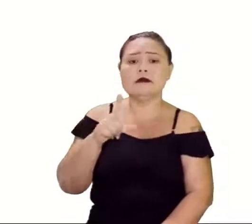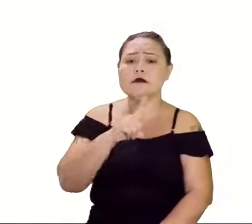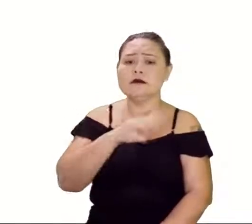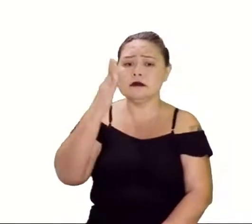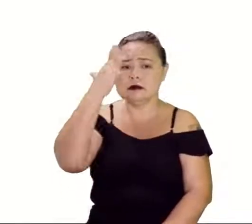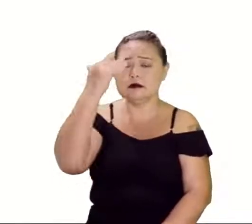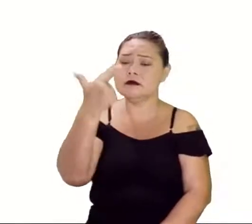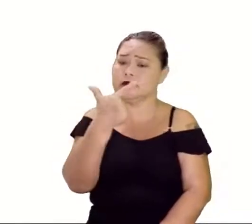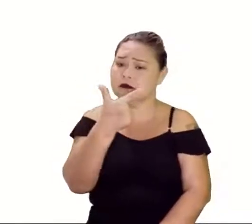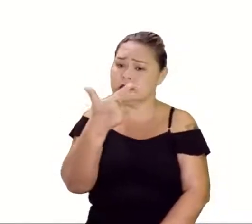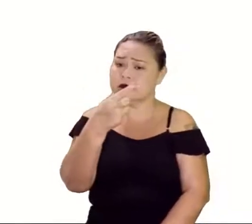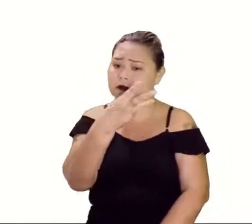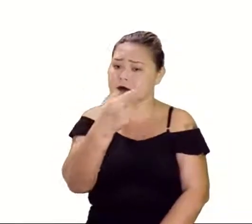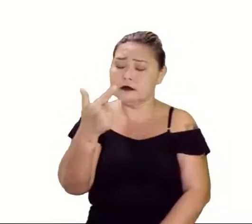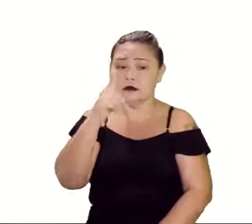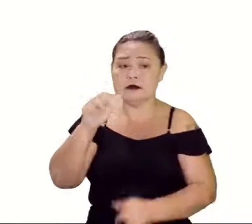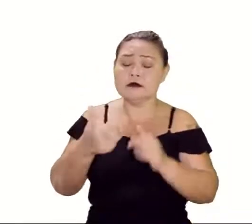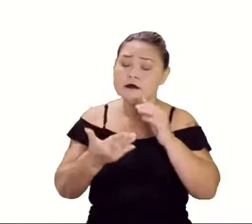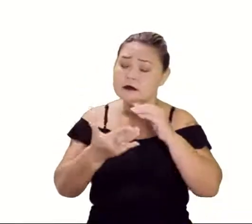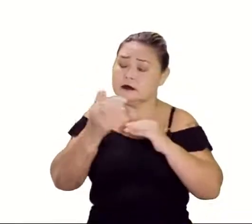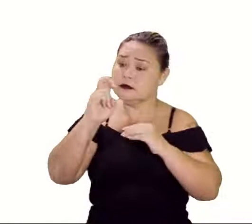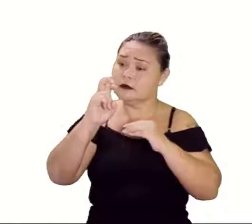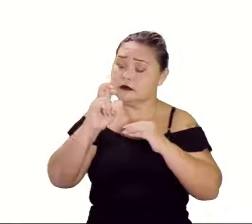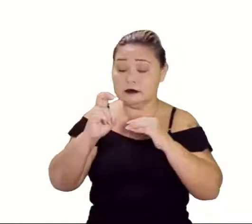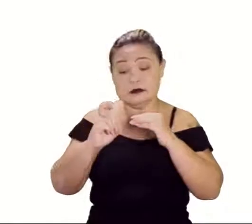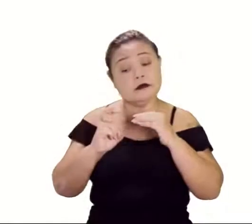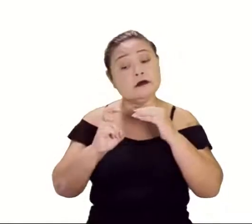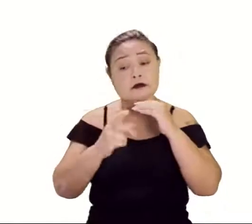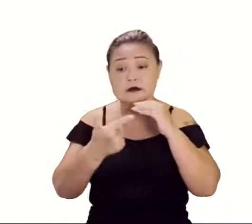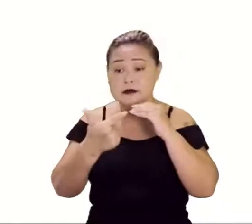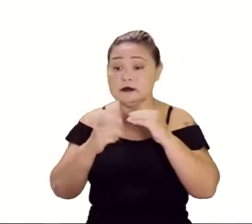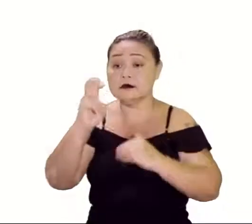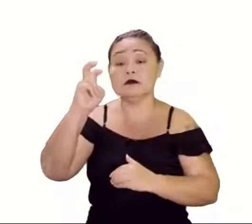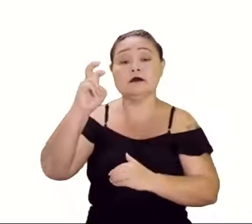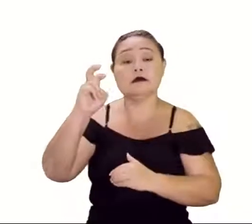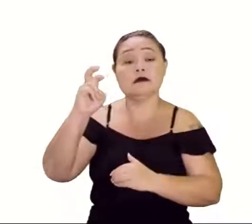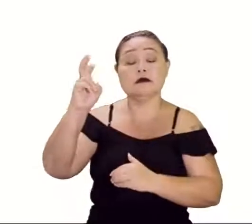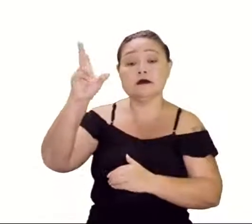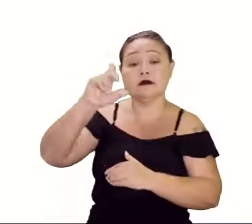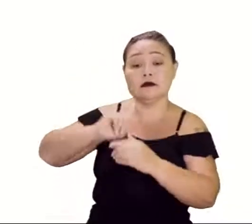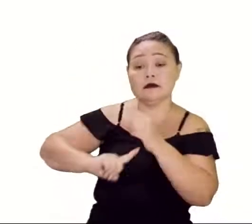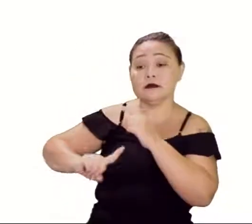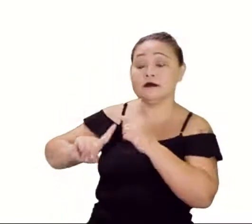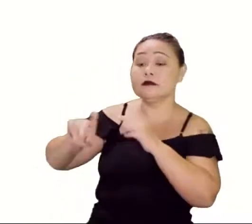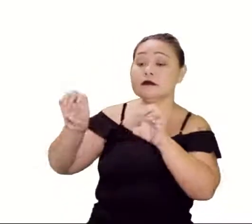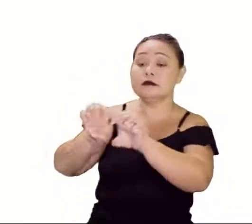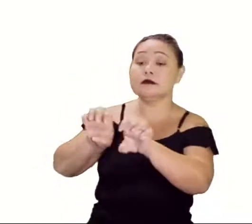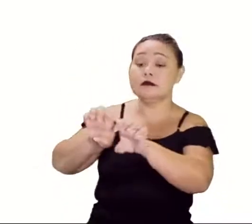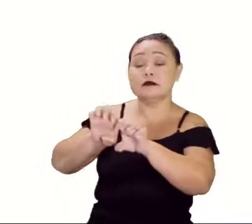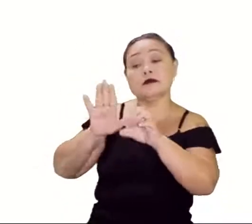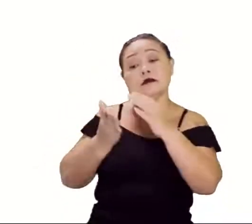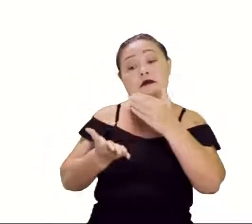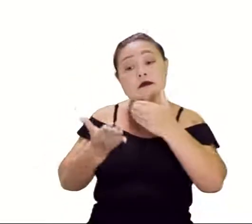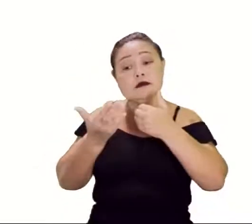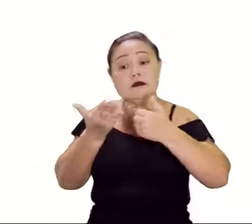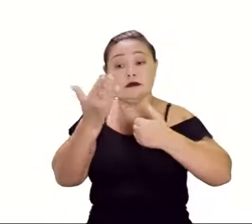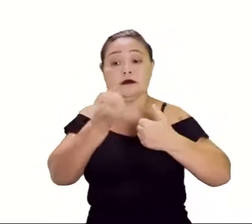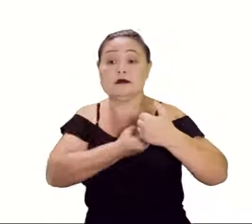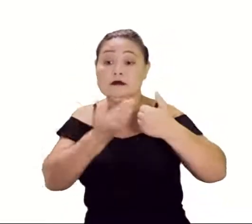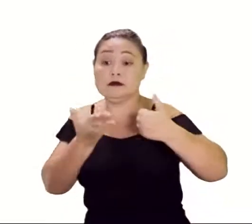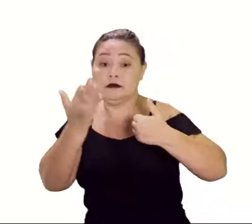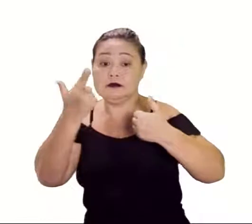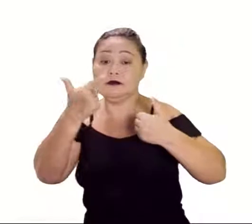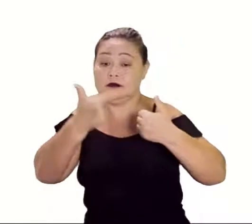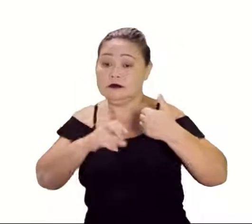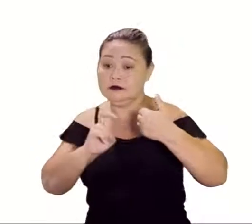sei que 32 é 2 elevado a Quinta potência. Então, eu posso resolver agora uma equação Exponencial.